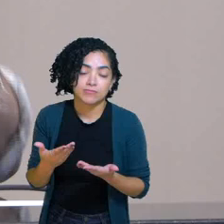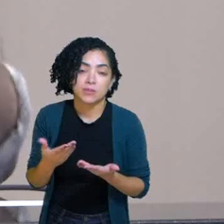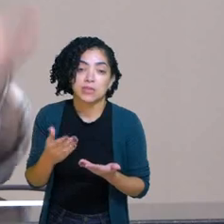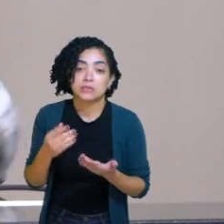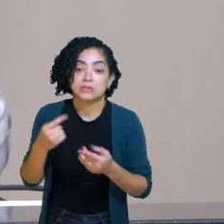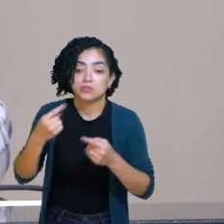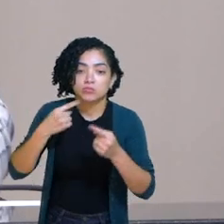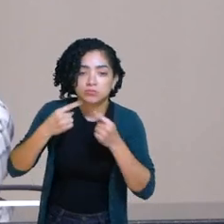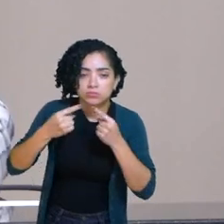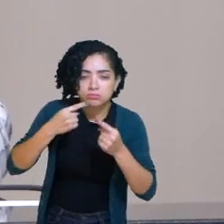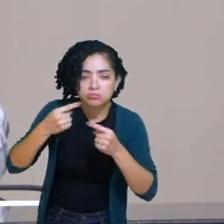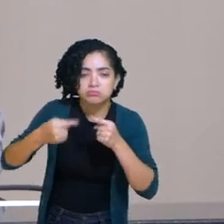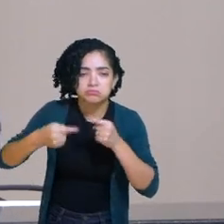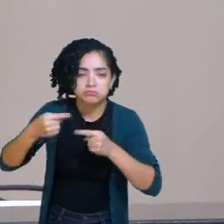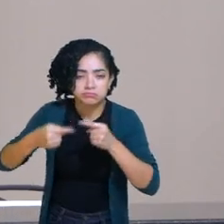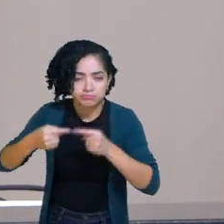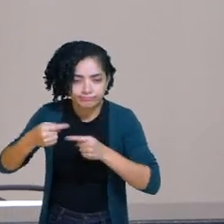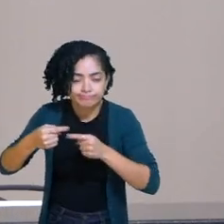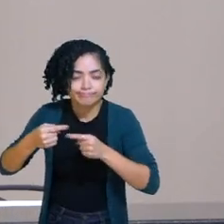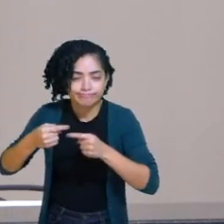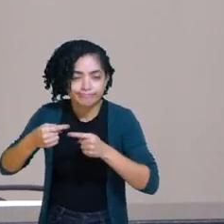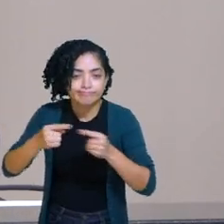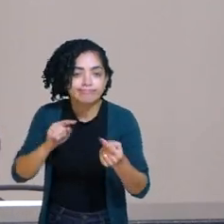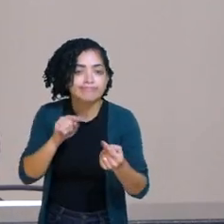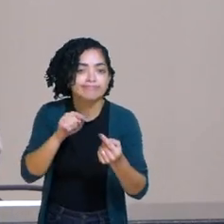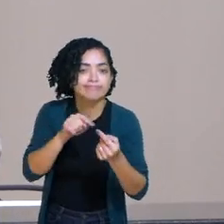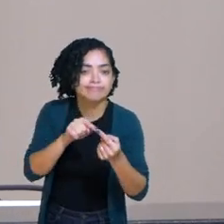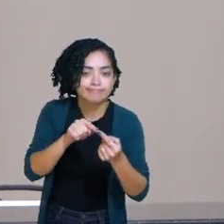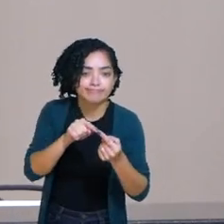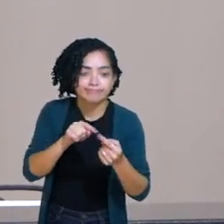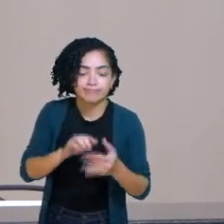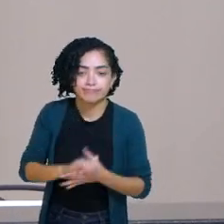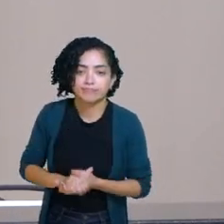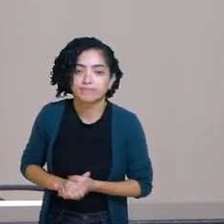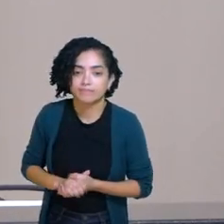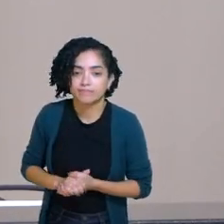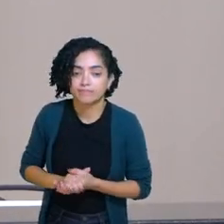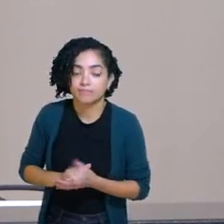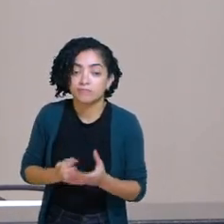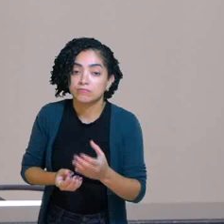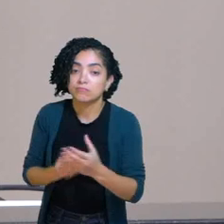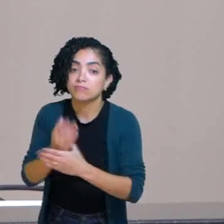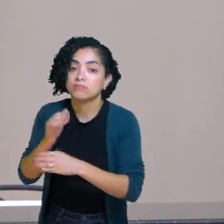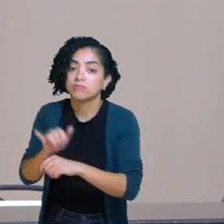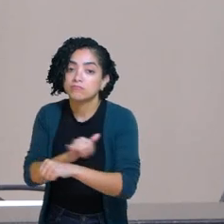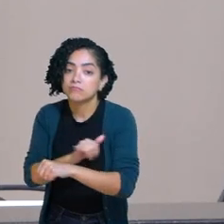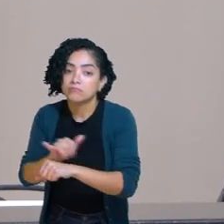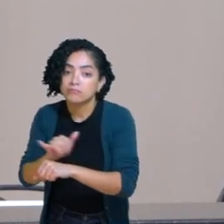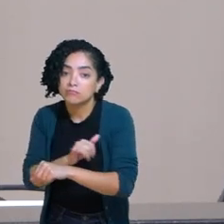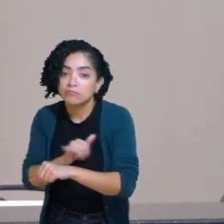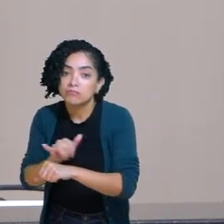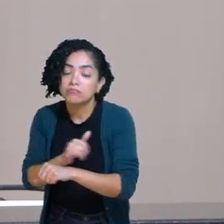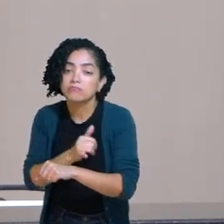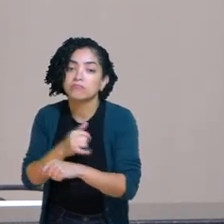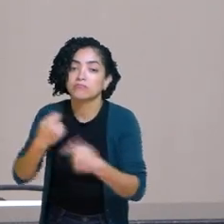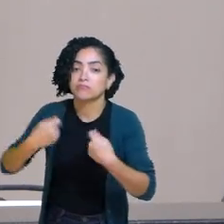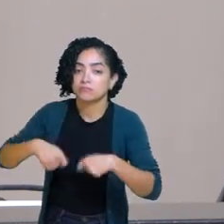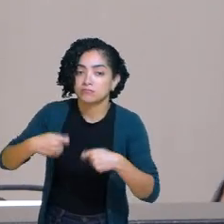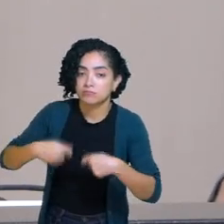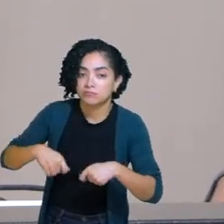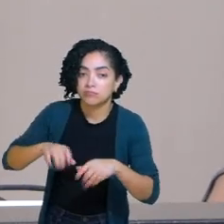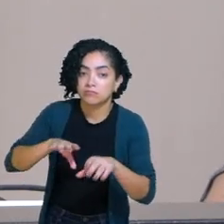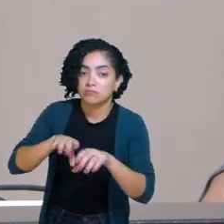diálogo também tem a ver com isso né criar mecanismos de Diagnóstico das necessidades de formação